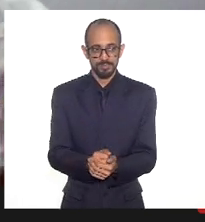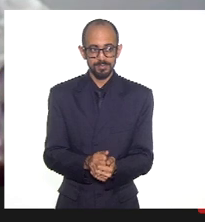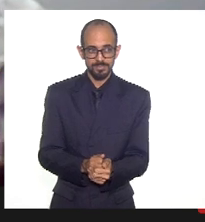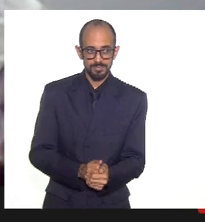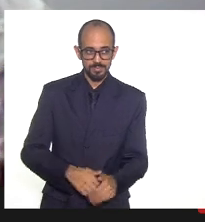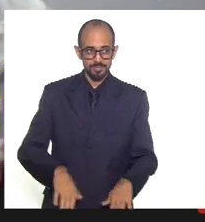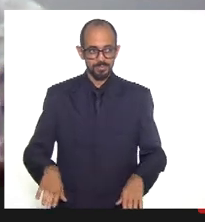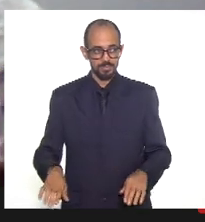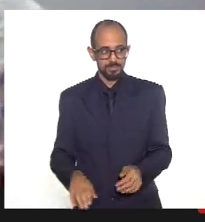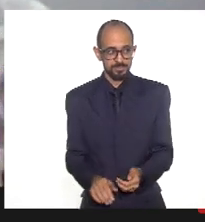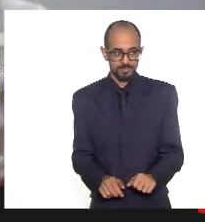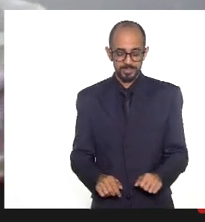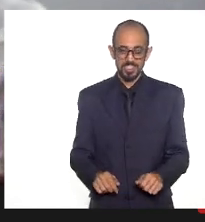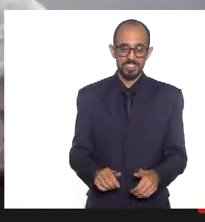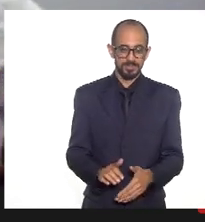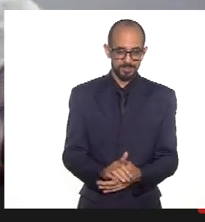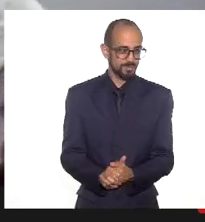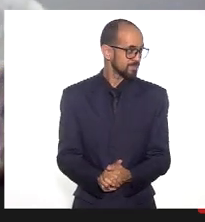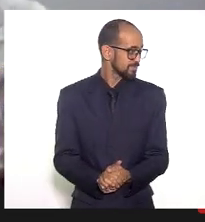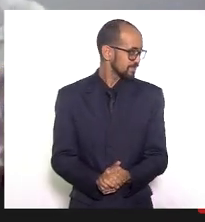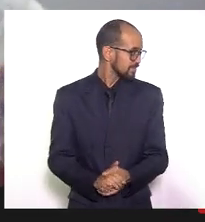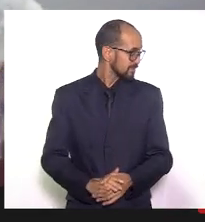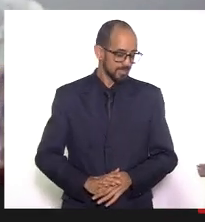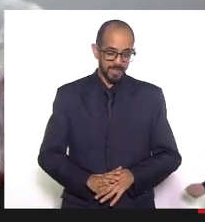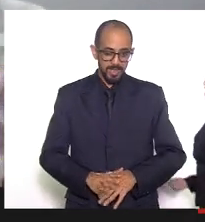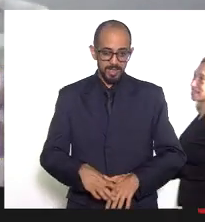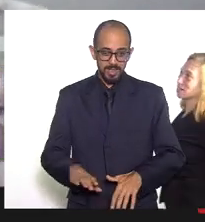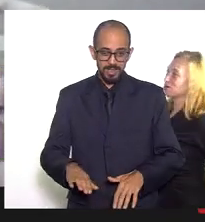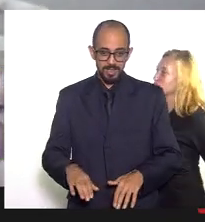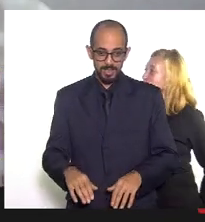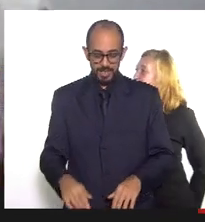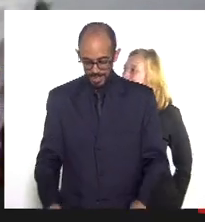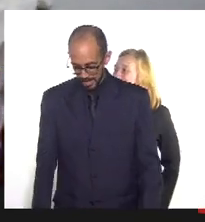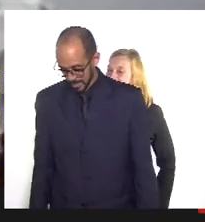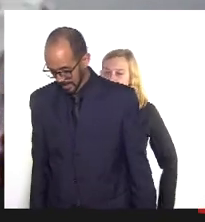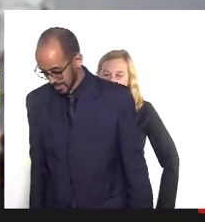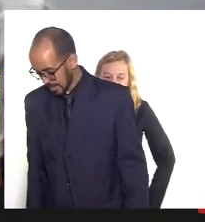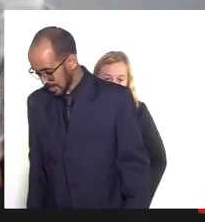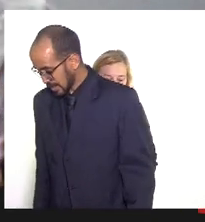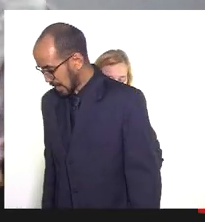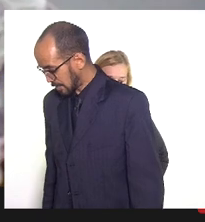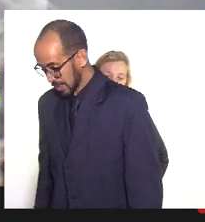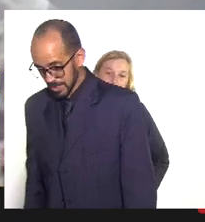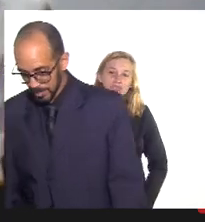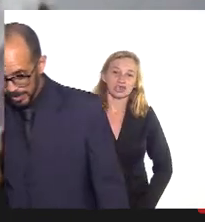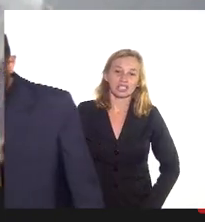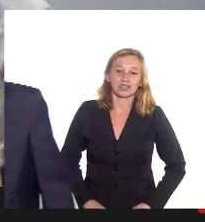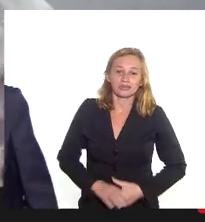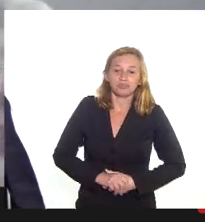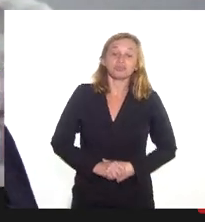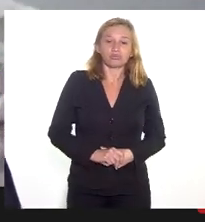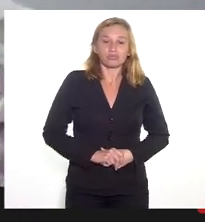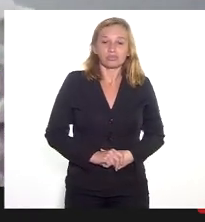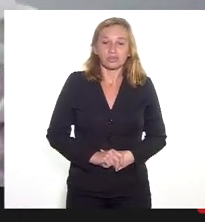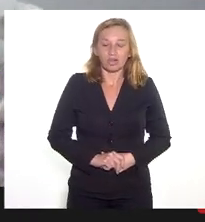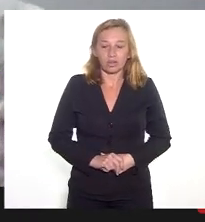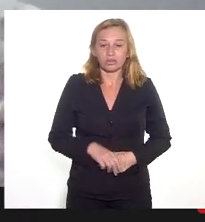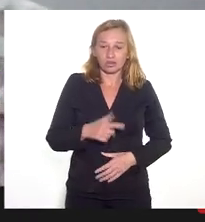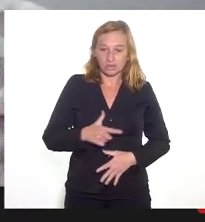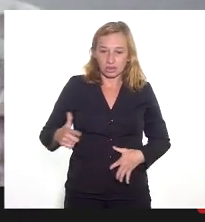de ação, mas a luta pela democracia, e com a palavra de ordem que ela continua até hoje. Enquanto não houver